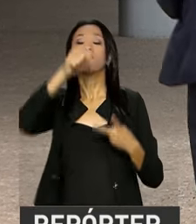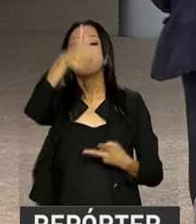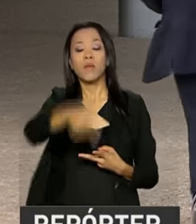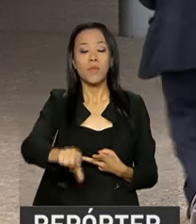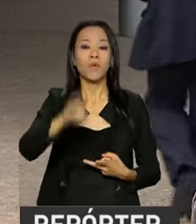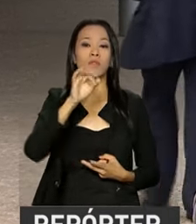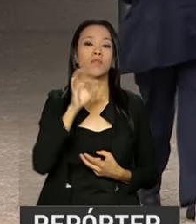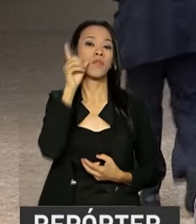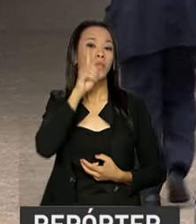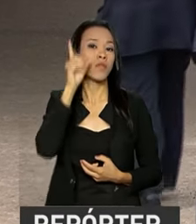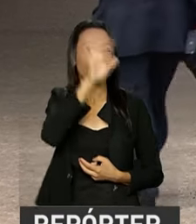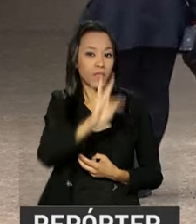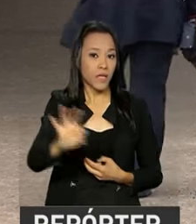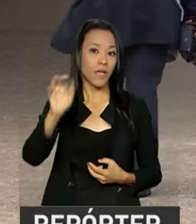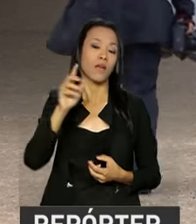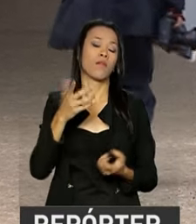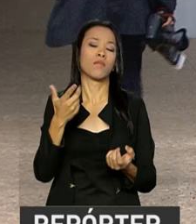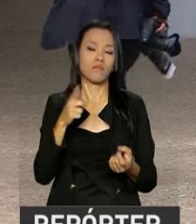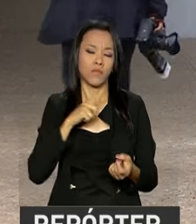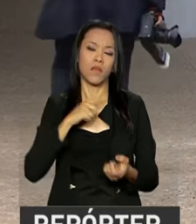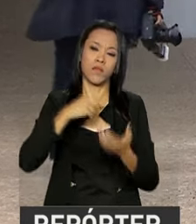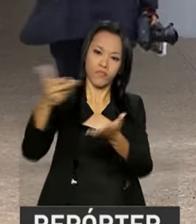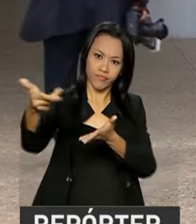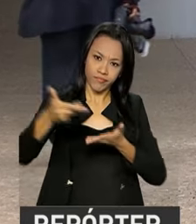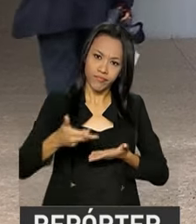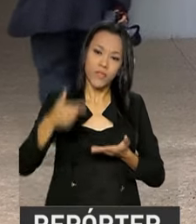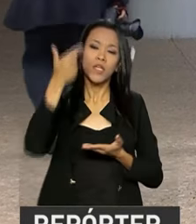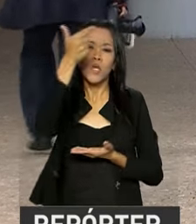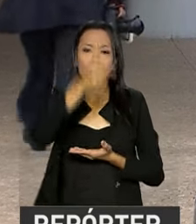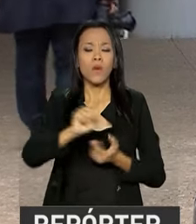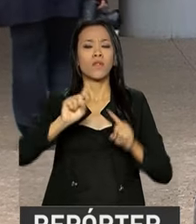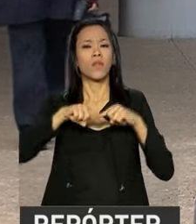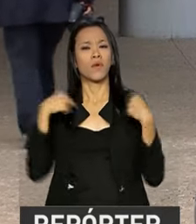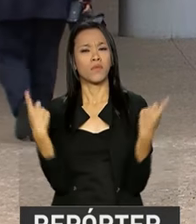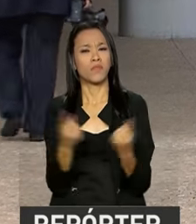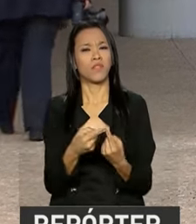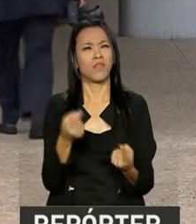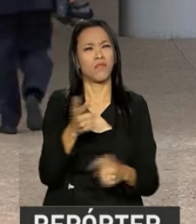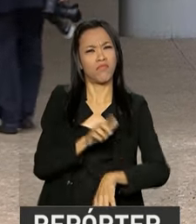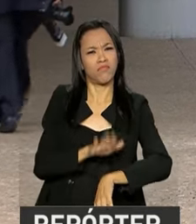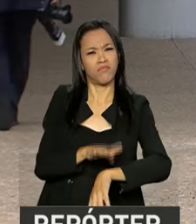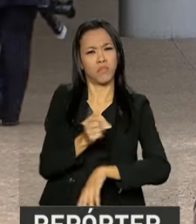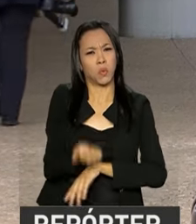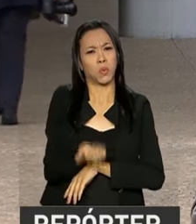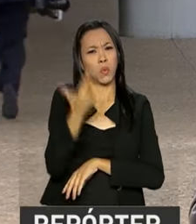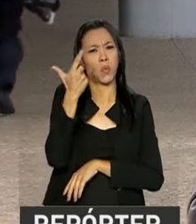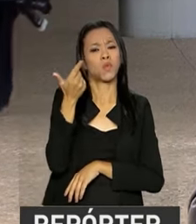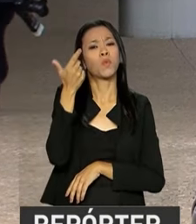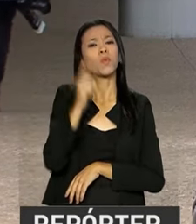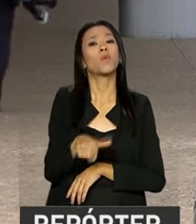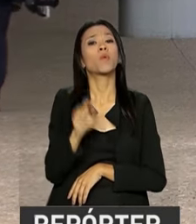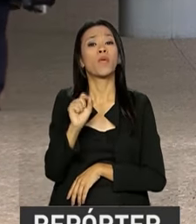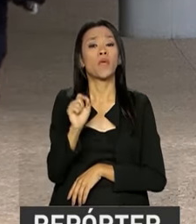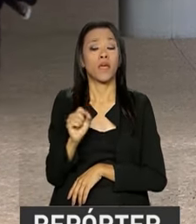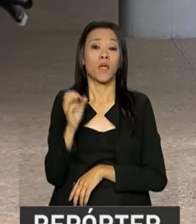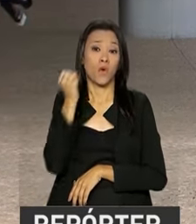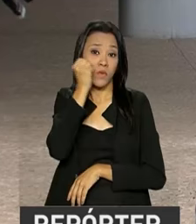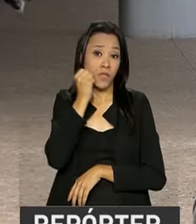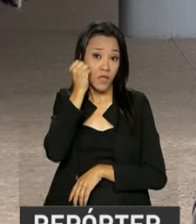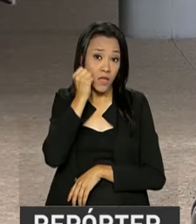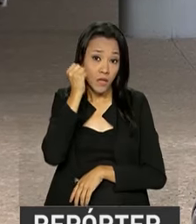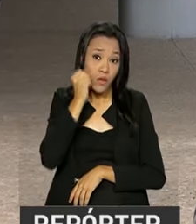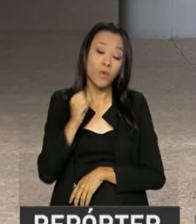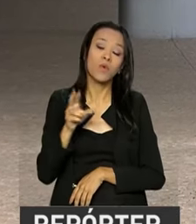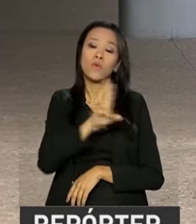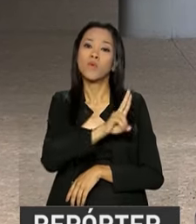federal Benito Gama e tem uma reunião ainda lá por volta de meio-dia com o Senador José Serra ex-ministro